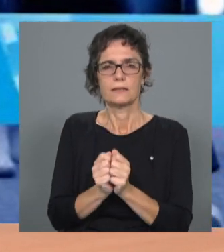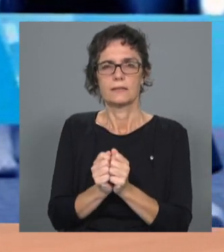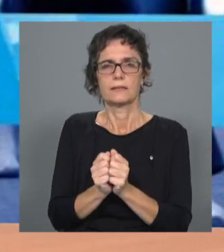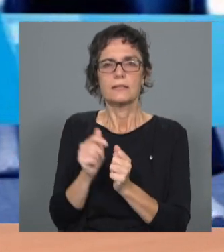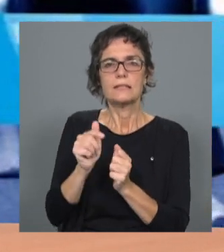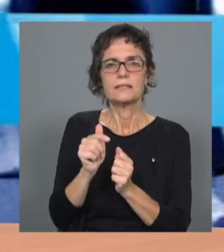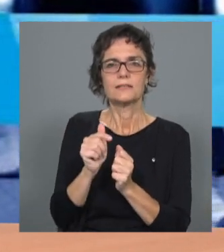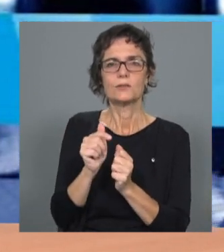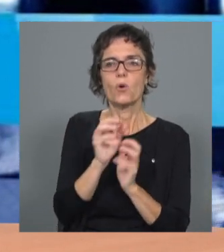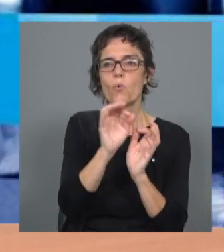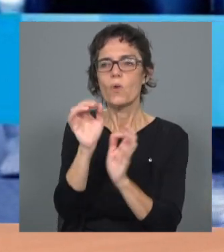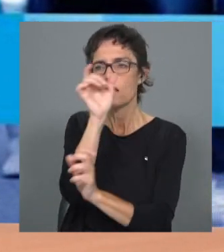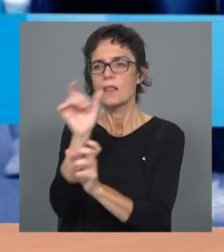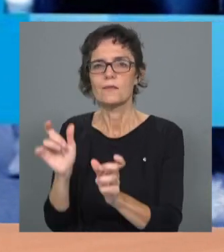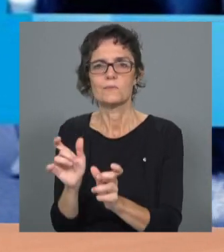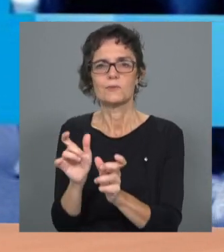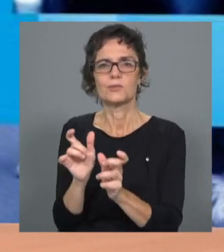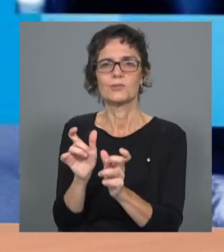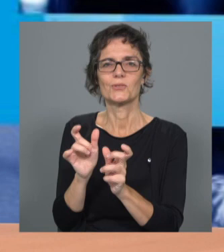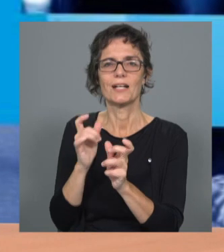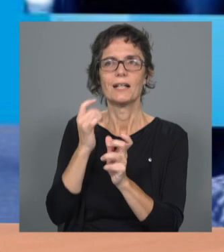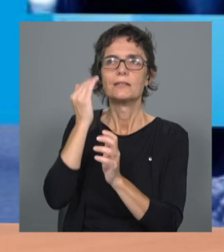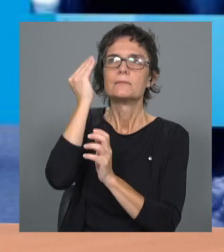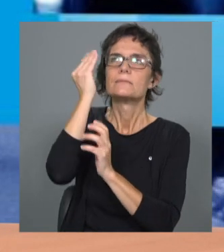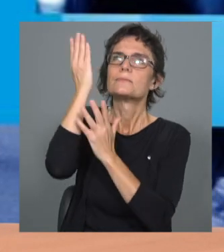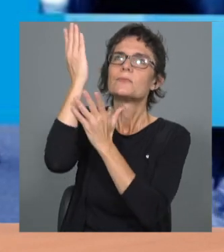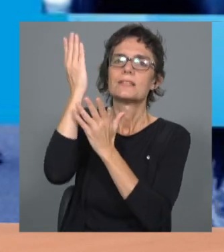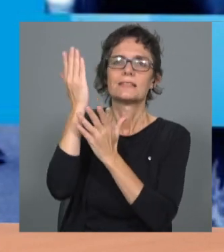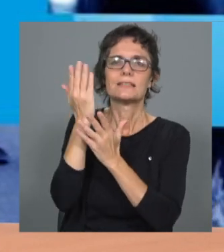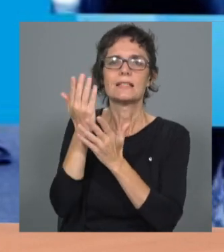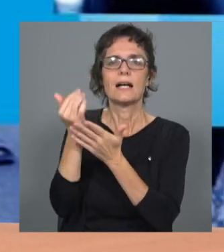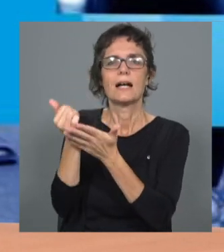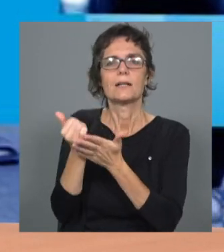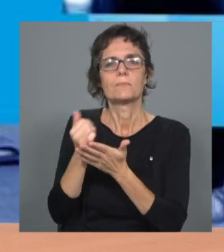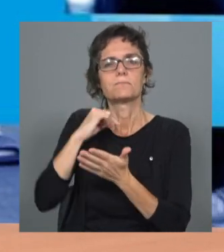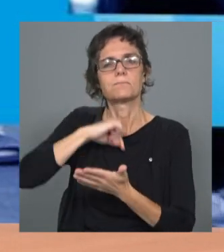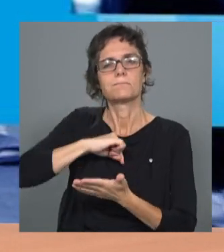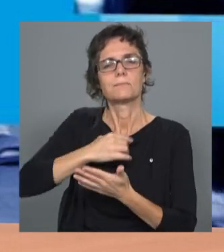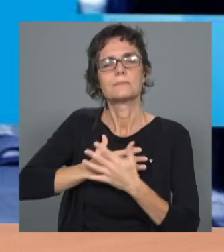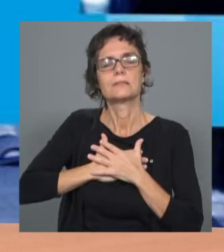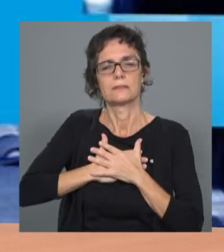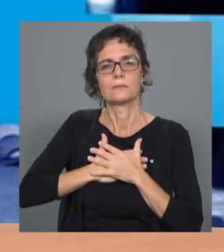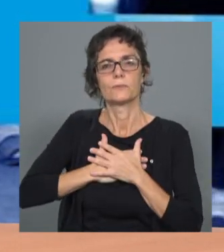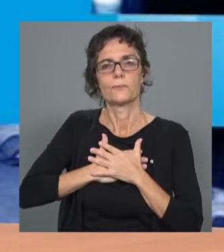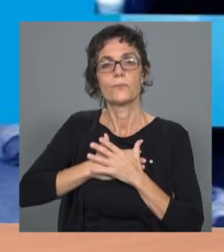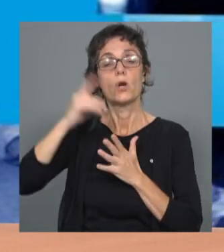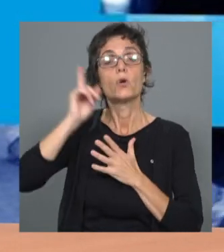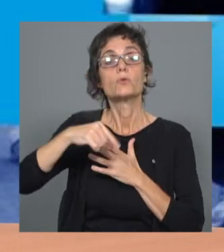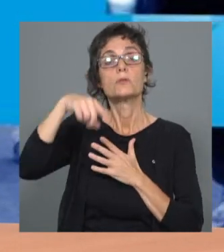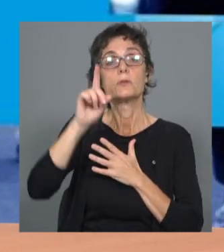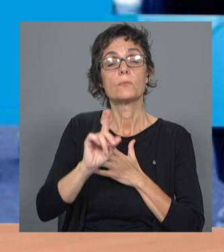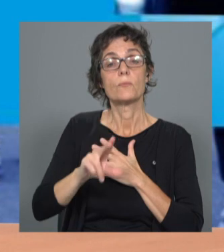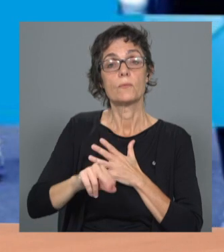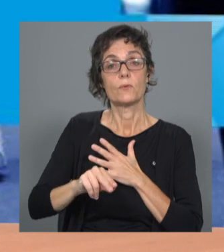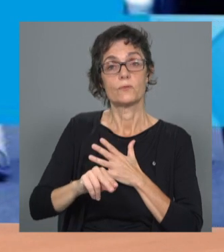pelos outros, estar sempre apoiados nesta esperança cristã. E o dia 1 de novembro, o dia de Todos os Santos, ganha